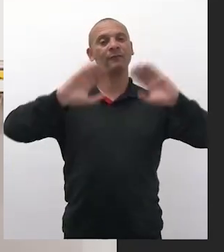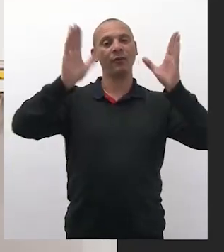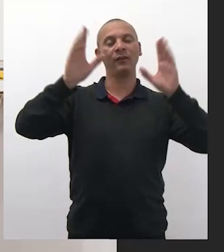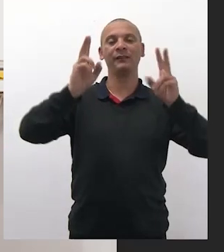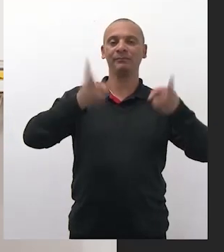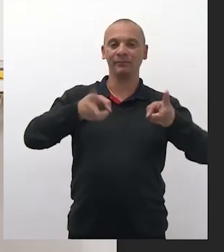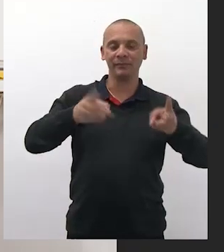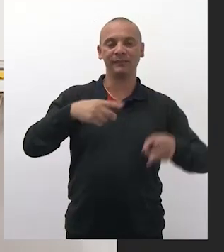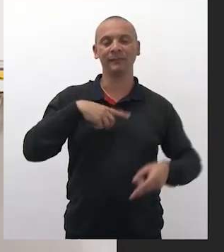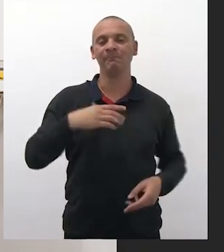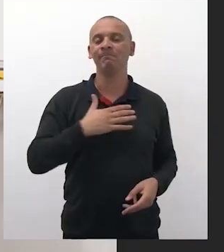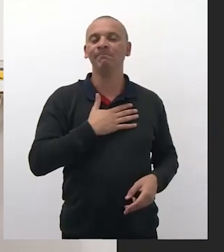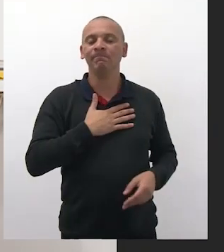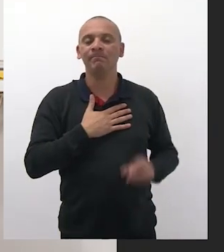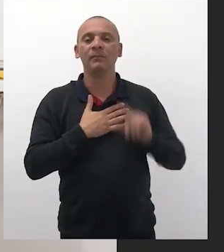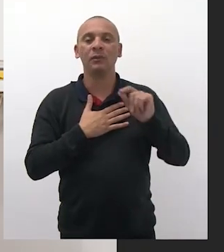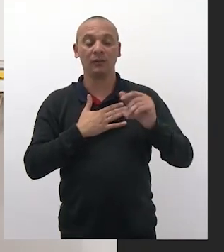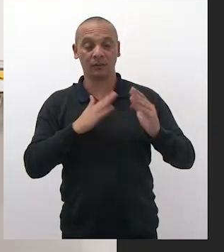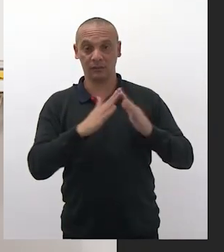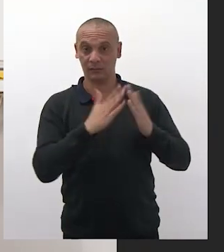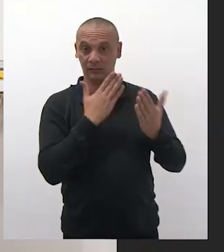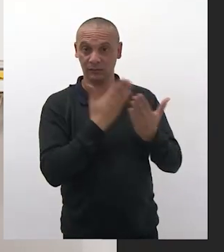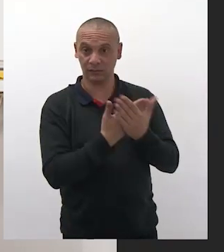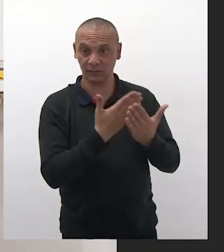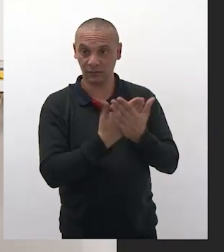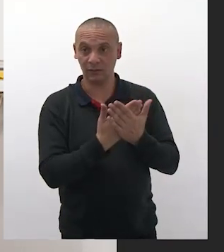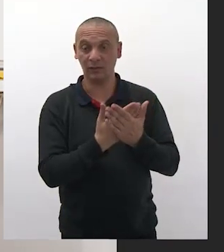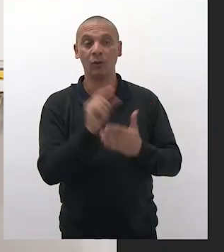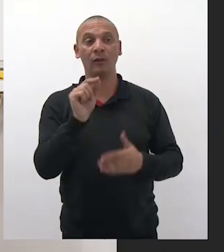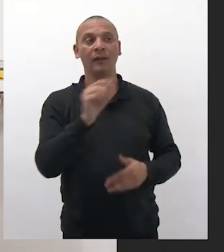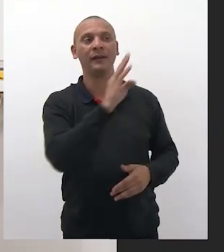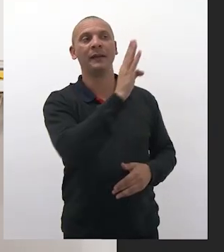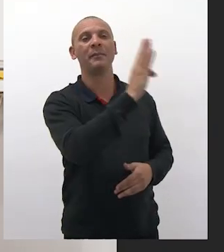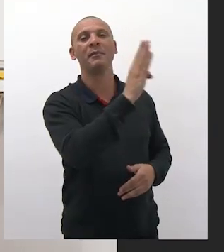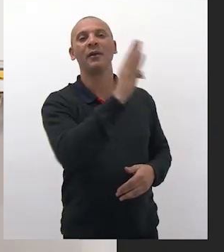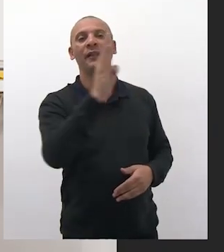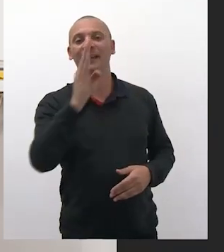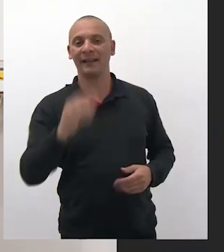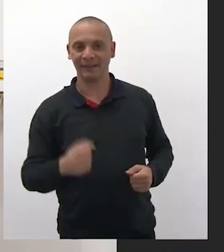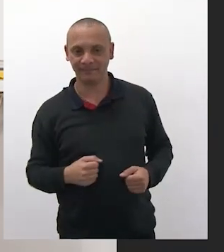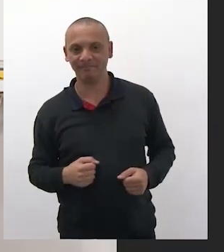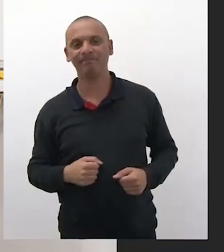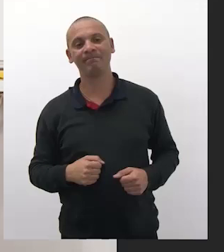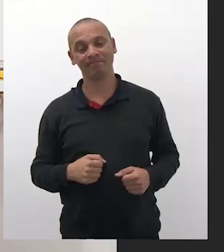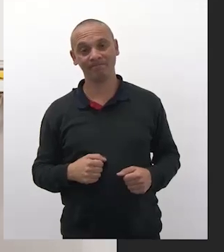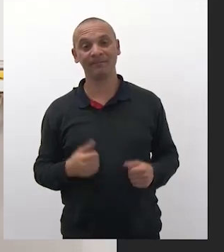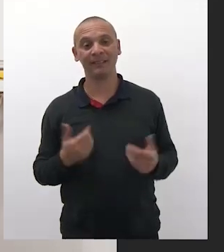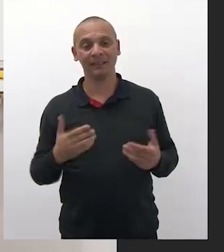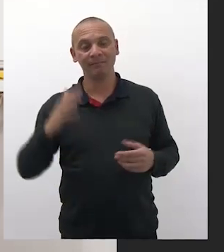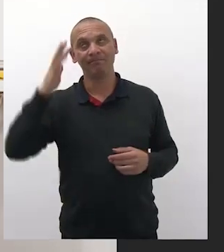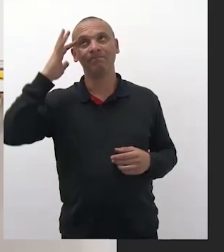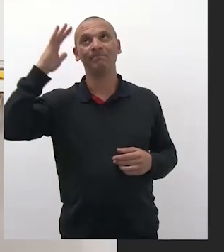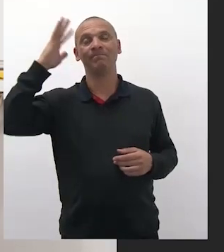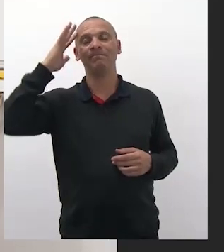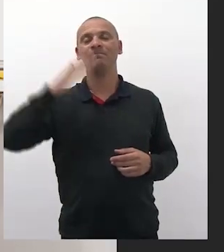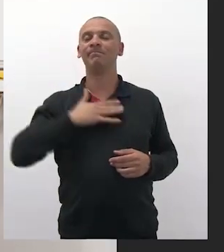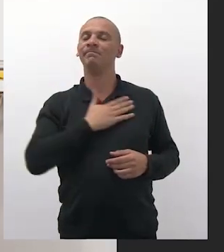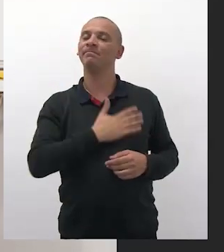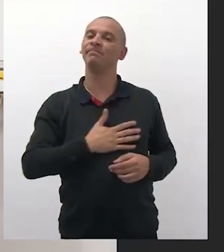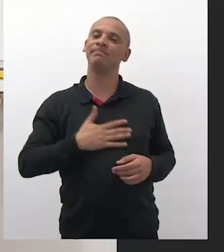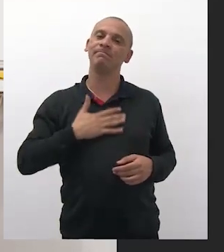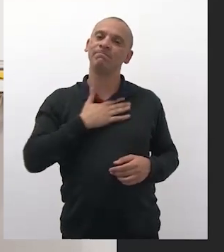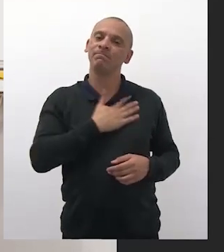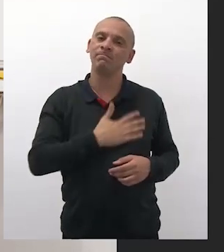e eu descobri também ali na escola a biblioteca, que era assim, meu sonho, sabe,